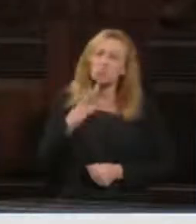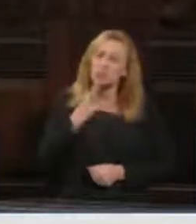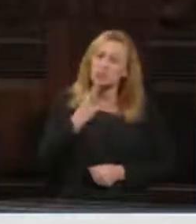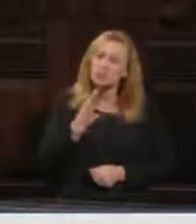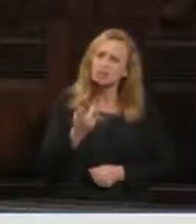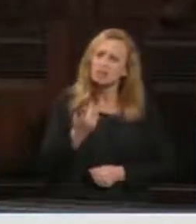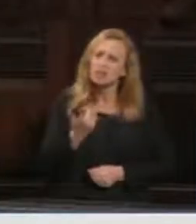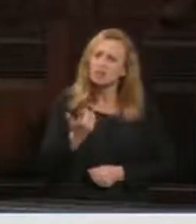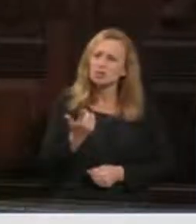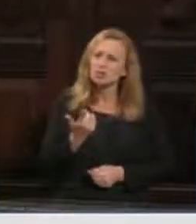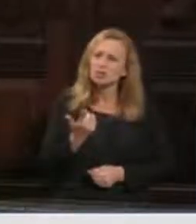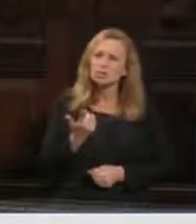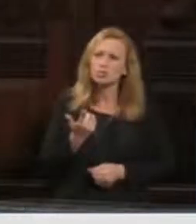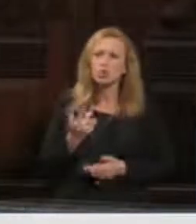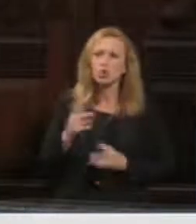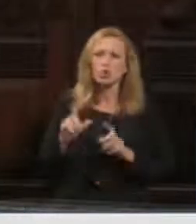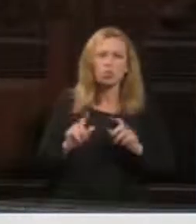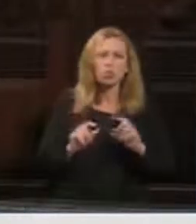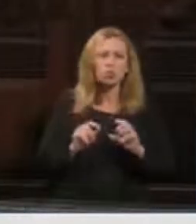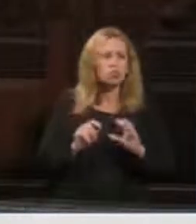conhecimento através de um vídeo